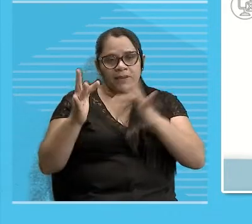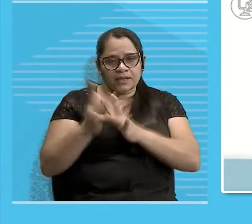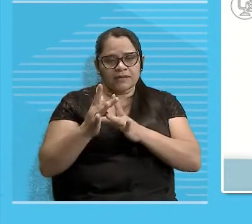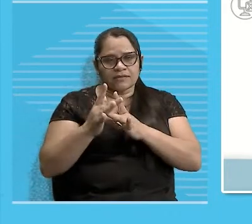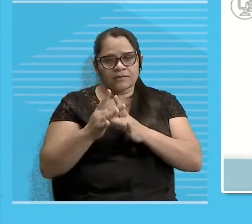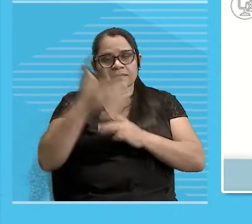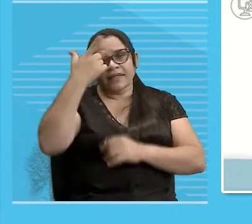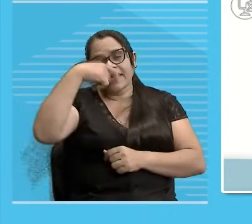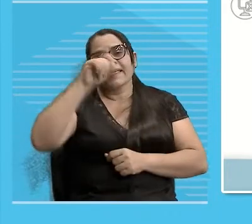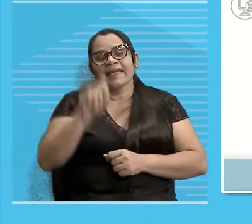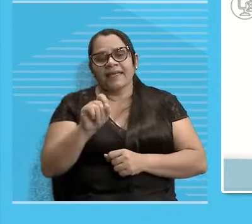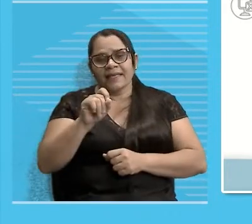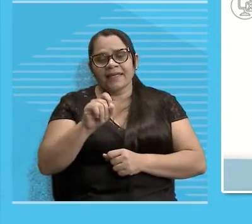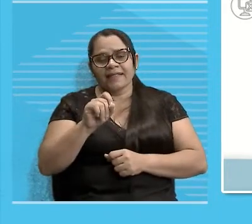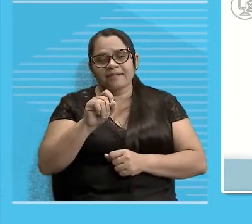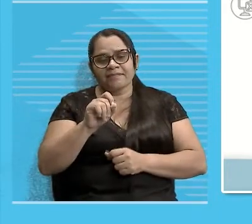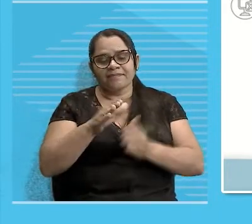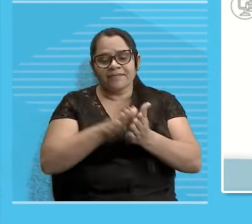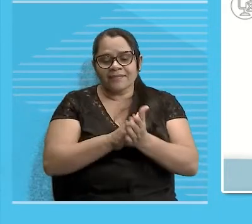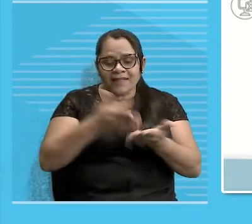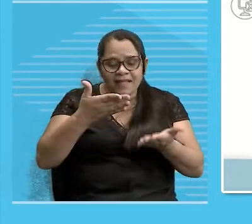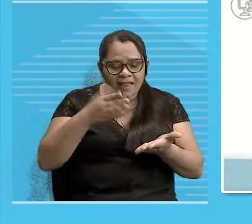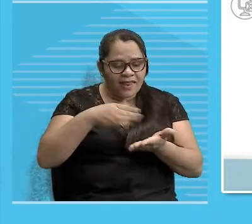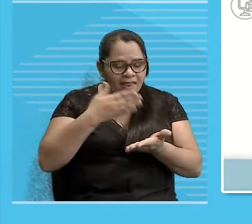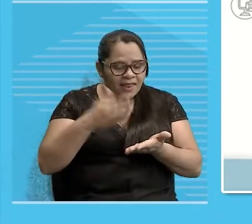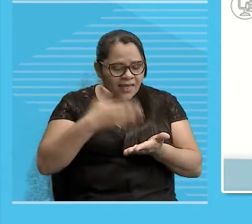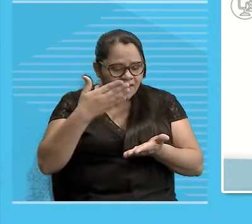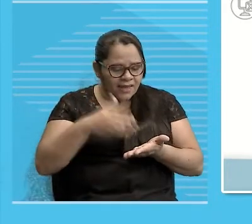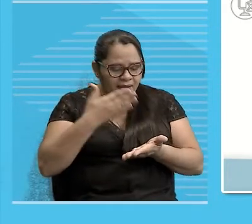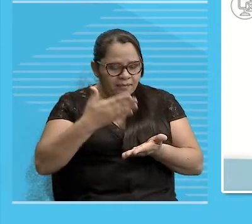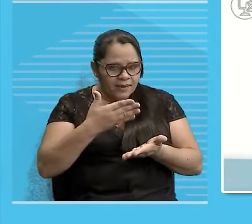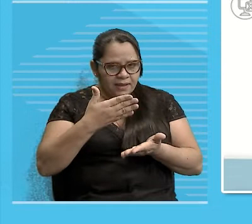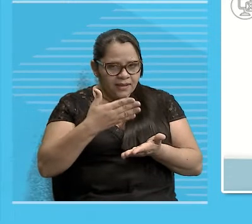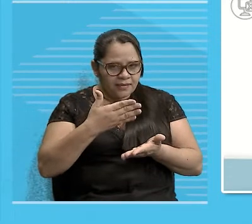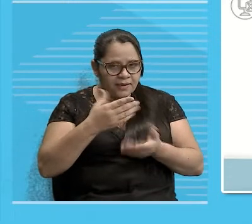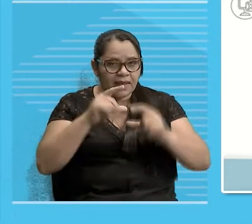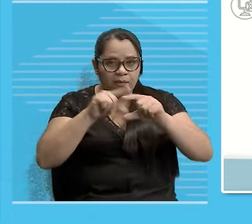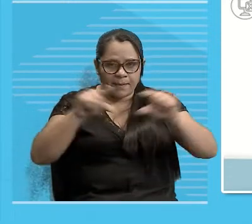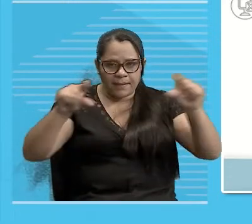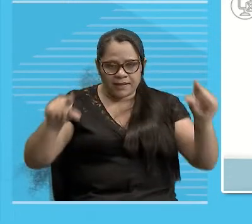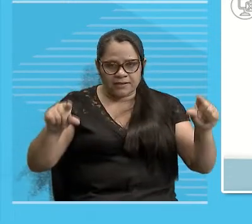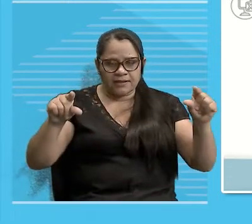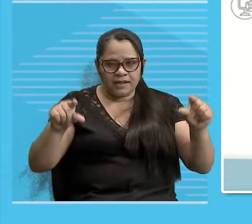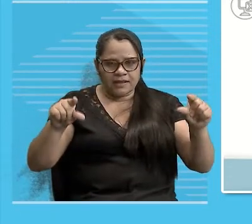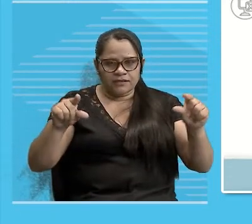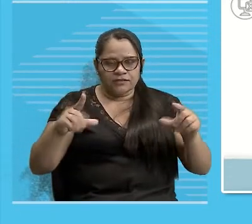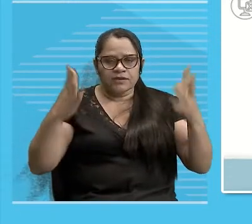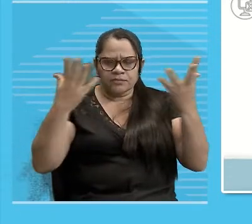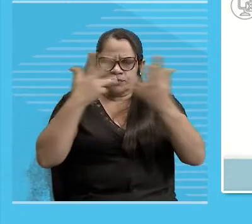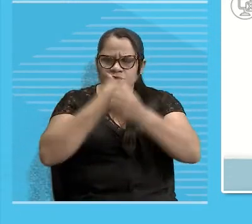quem já viu lá na Bíblia. É uma passagem bem dolorosa. Na hora que colocam